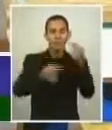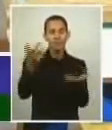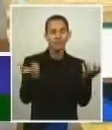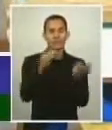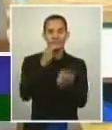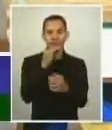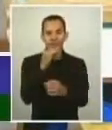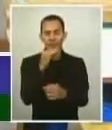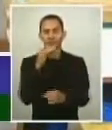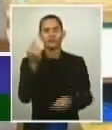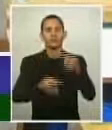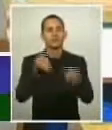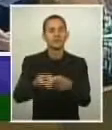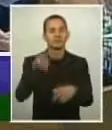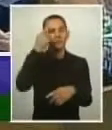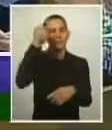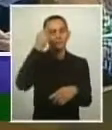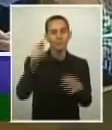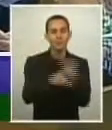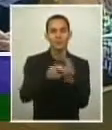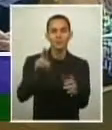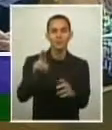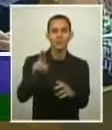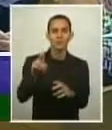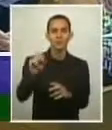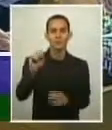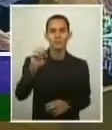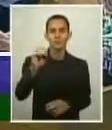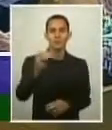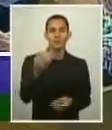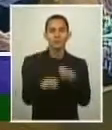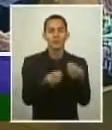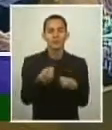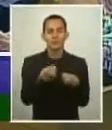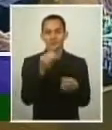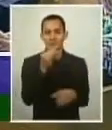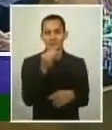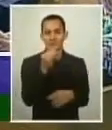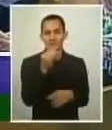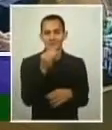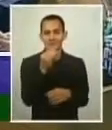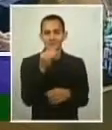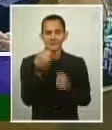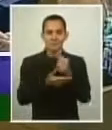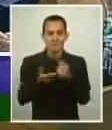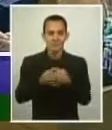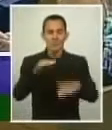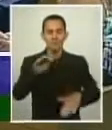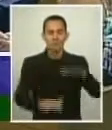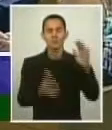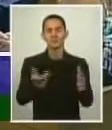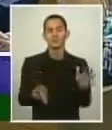anarquistas diálogo com o pensamento de Russo no sentido a do fundamento da